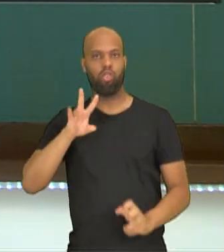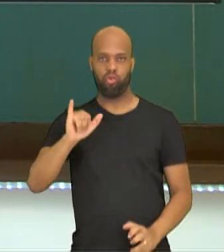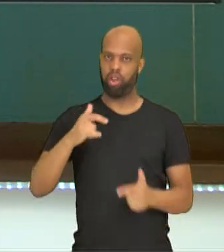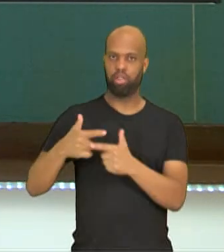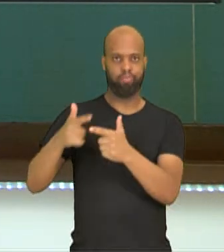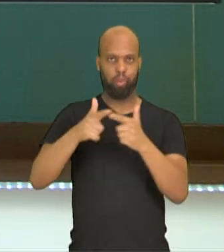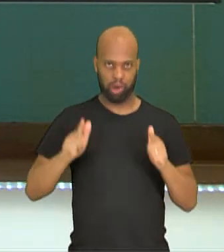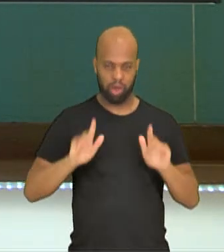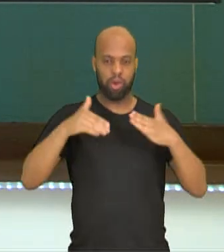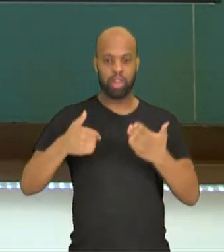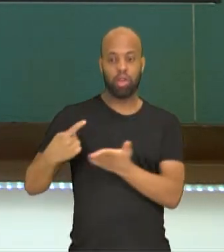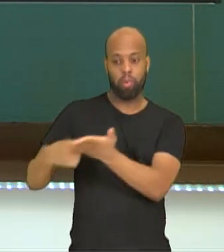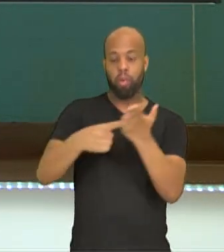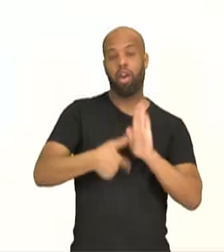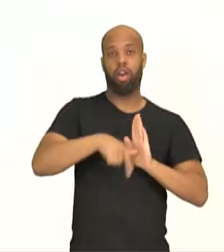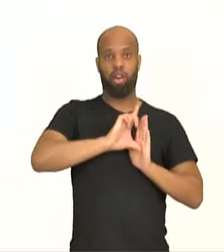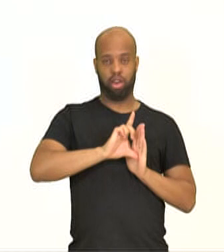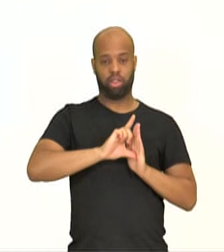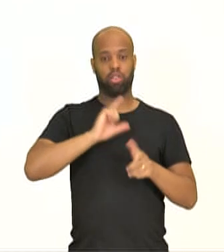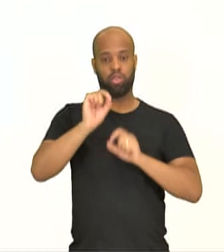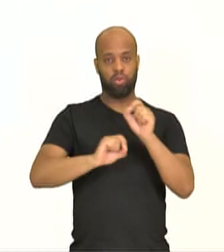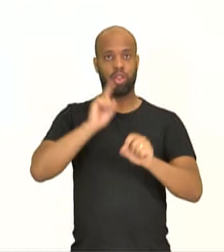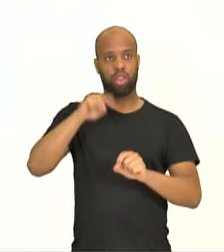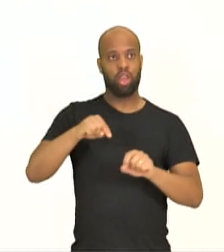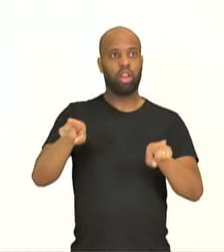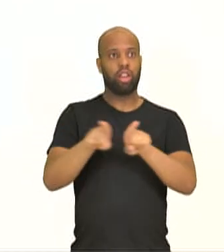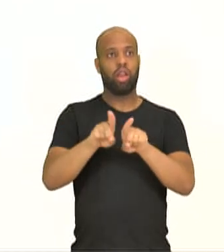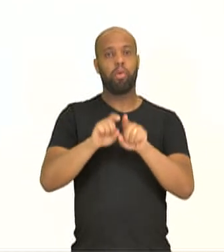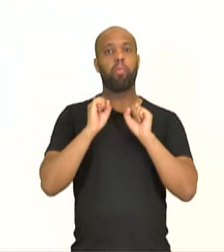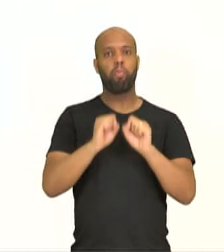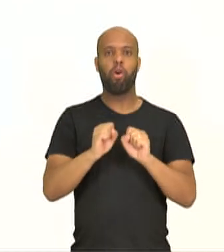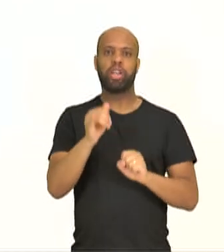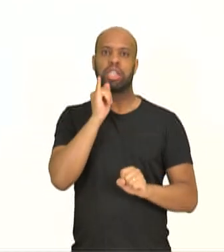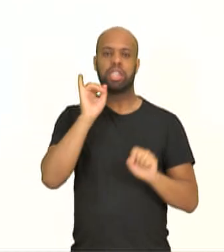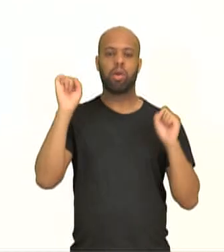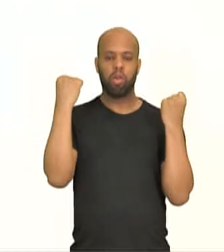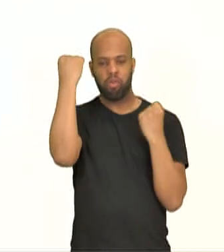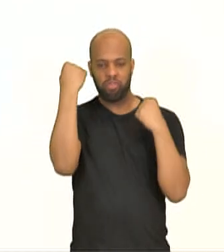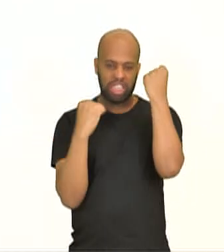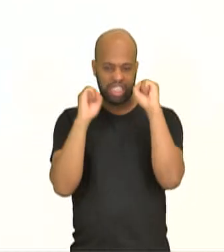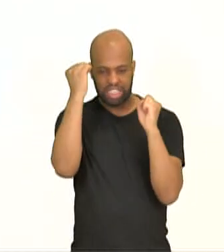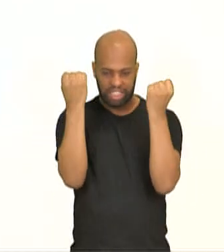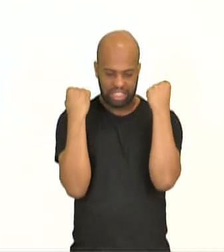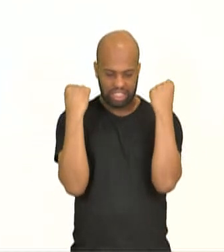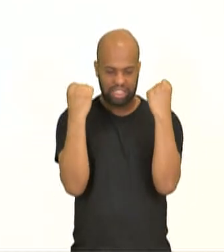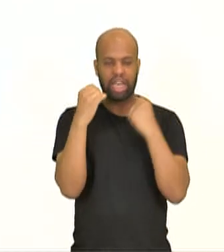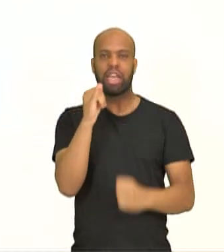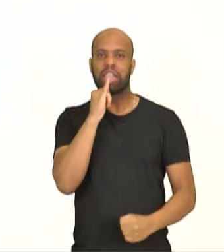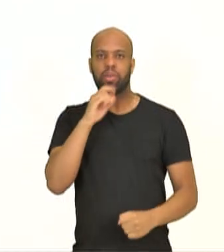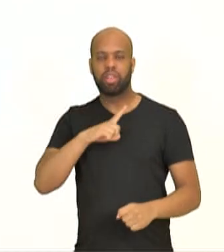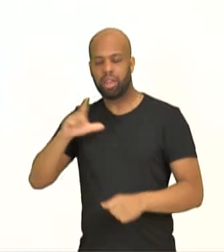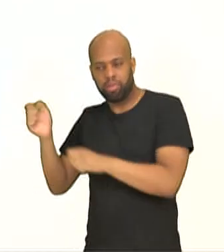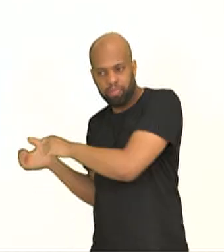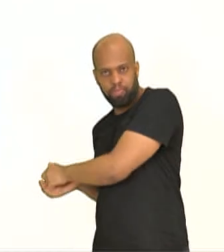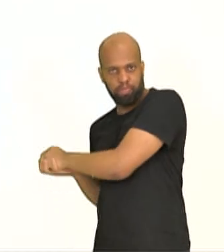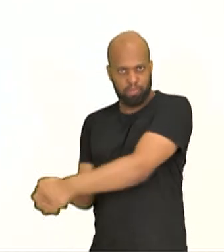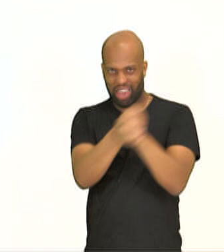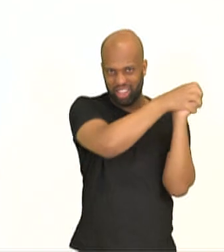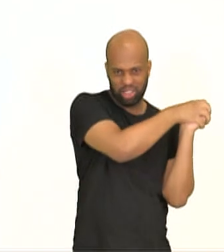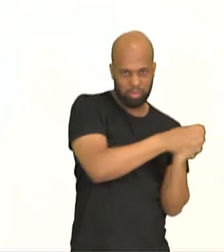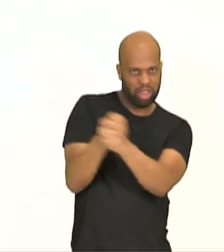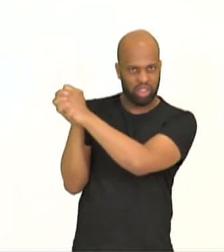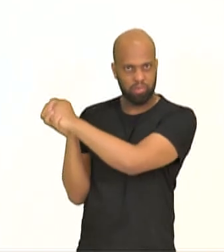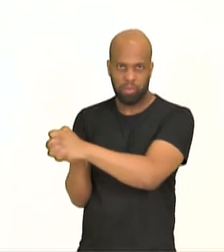durante a atividade. E ele pode ser uma atividade física, como no caso do bets, do caçador, do pega-pega e de diversas